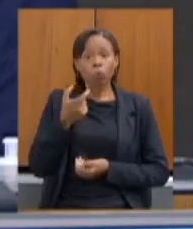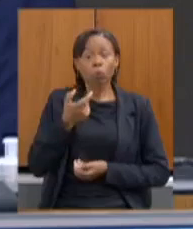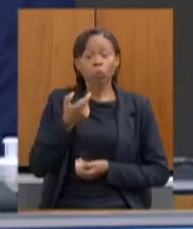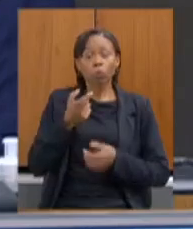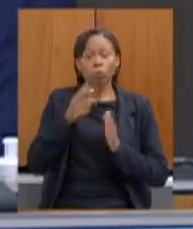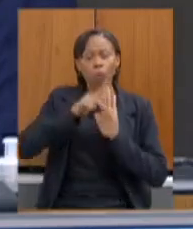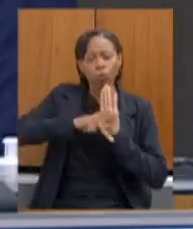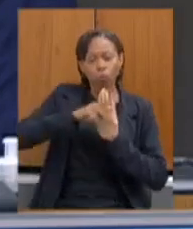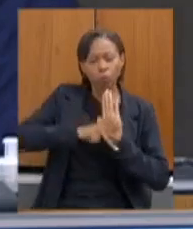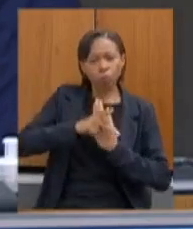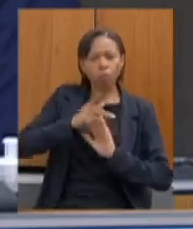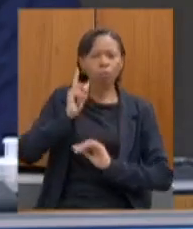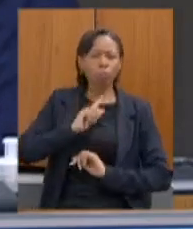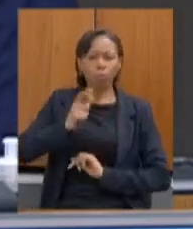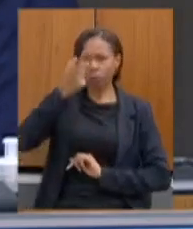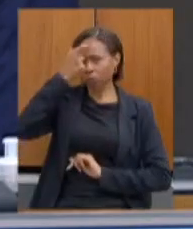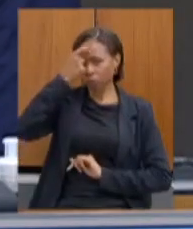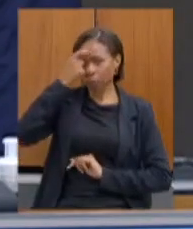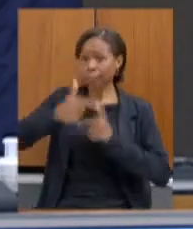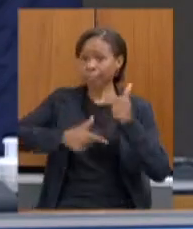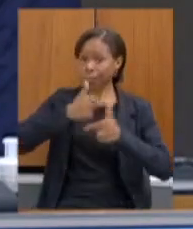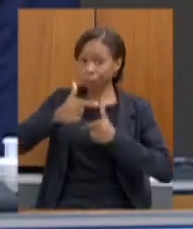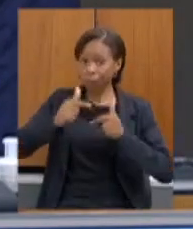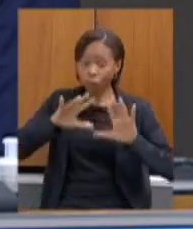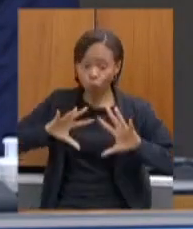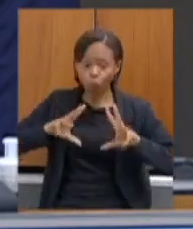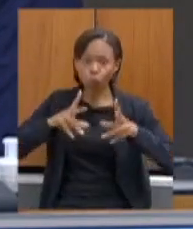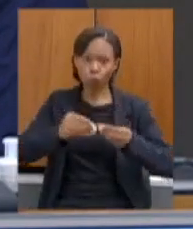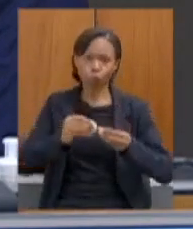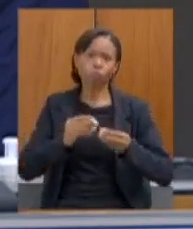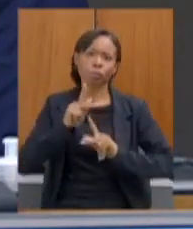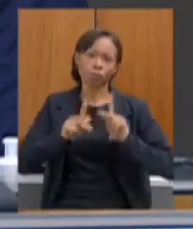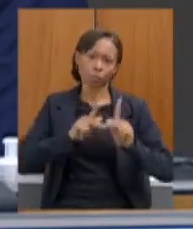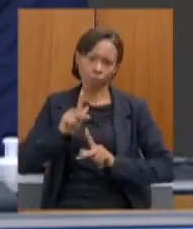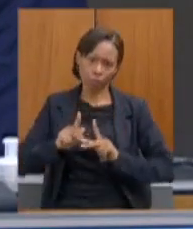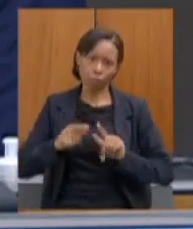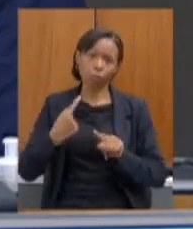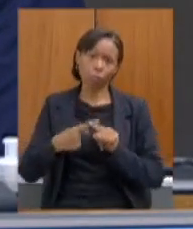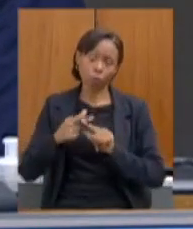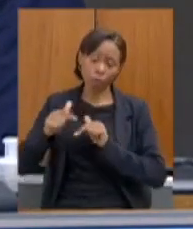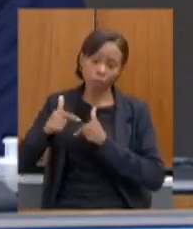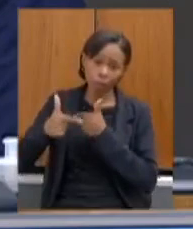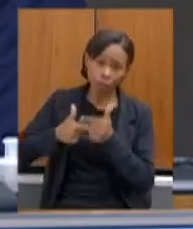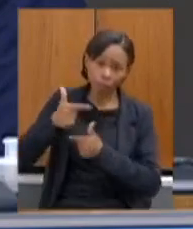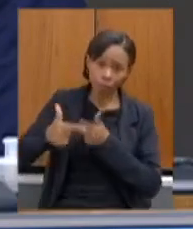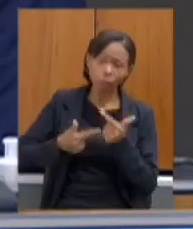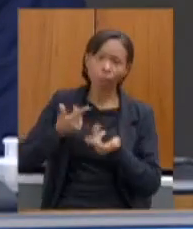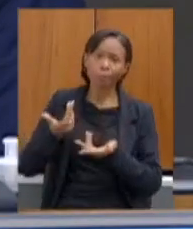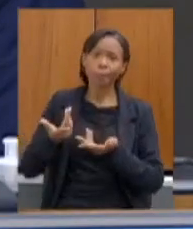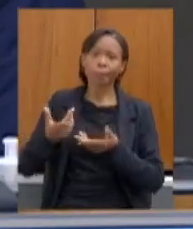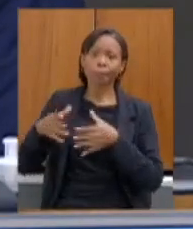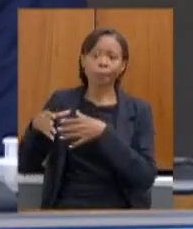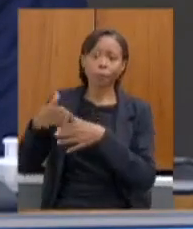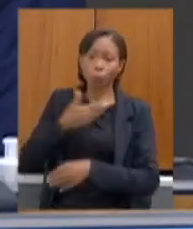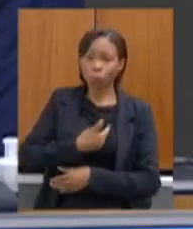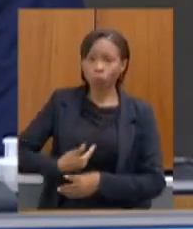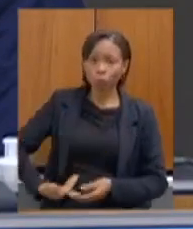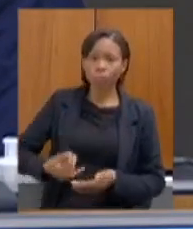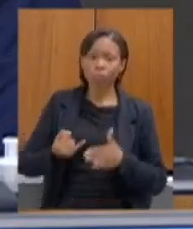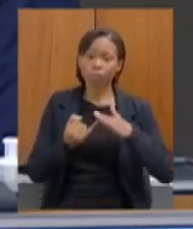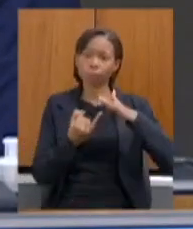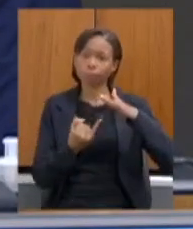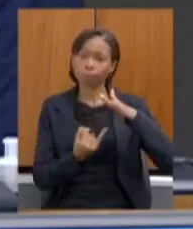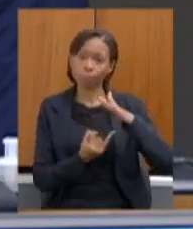foi um trabalho de todos nós mineiros, porque ele envolveu informações governamentais, instituições, entidades de classe e consulta